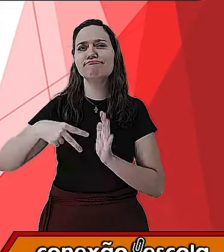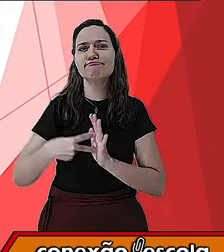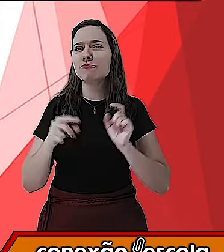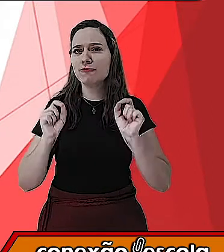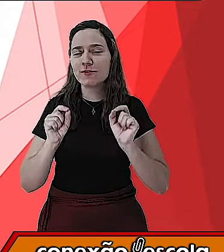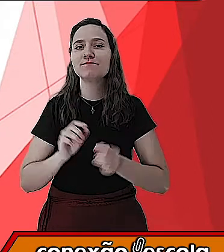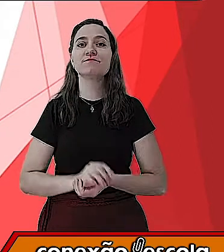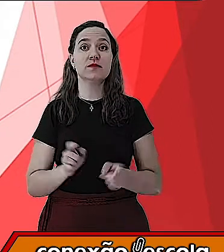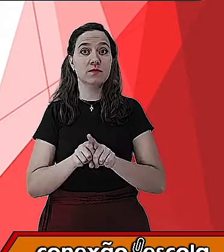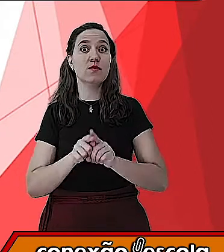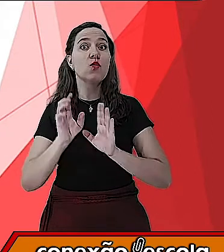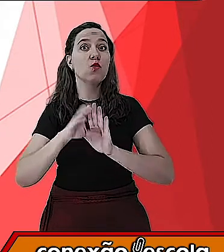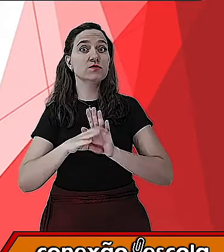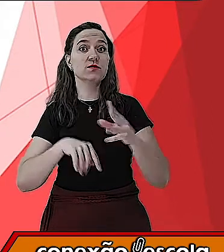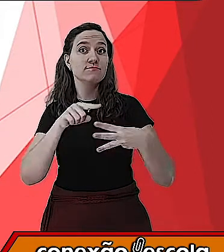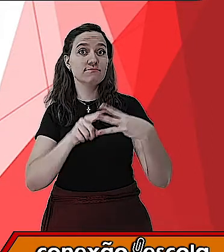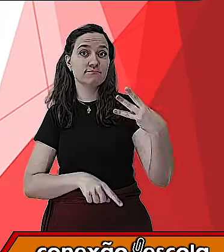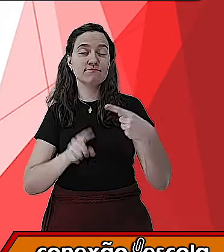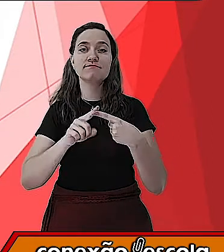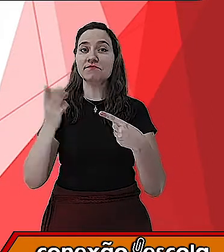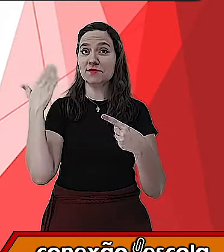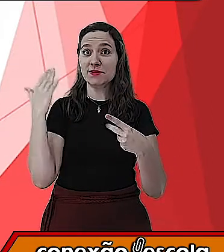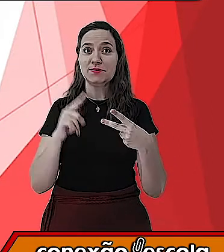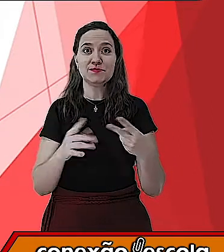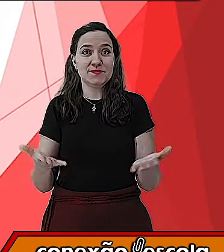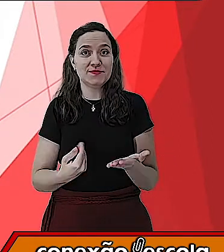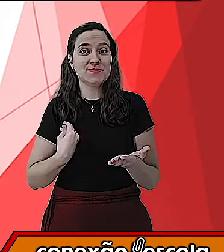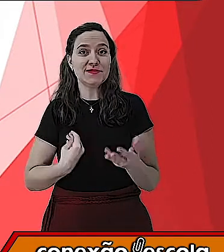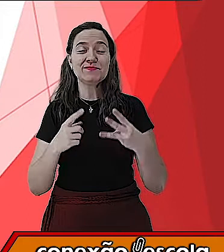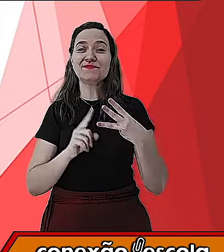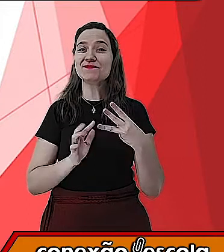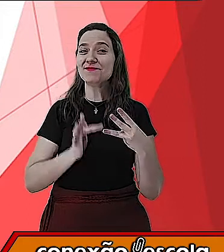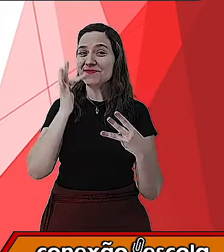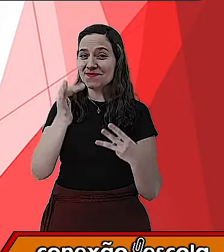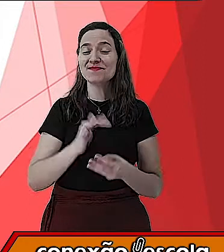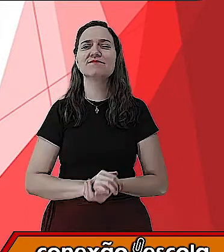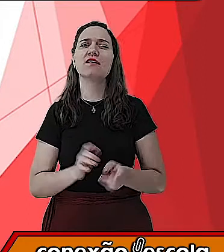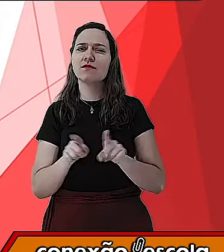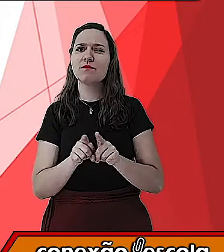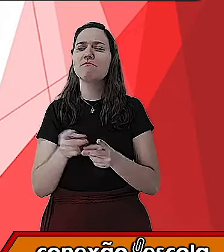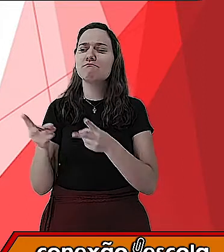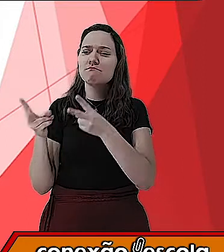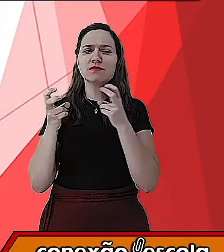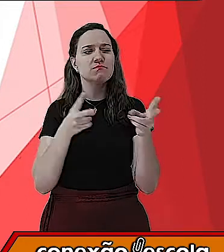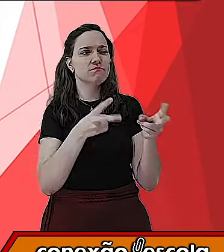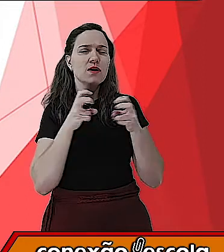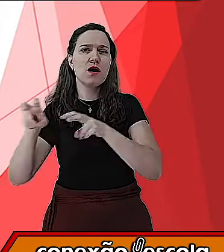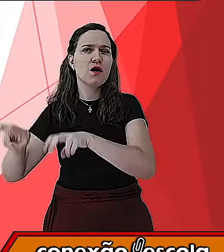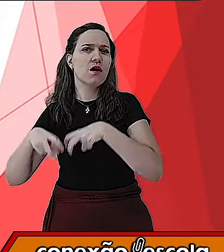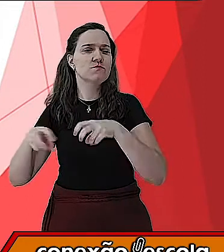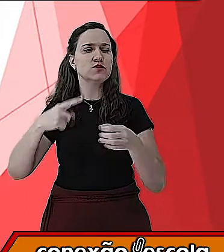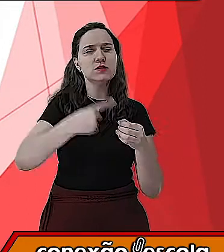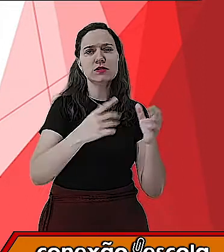conceitos de passado, presente e futuro. Identificamos modos de vida na cidade e no campo,